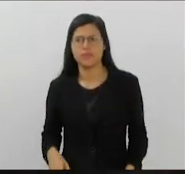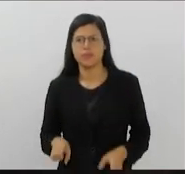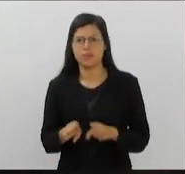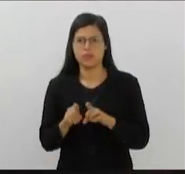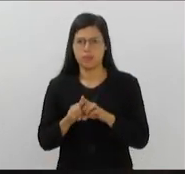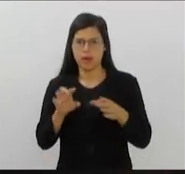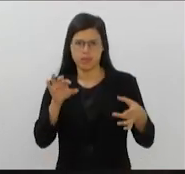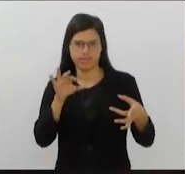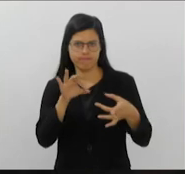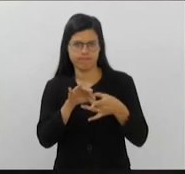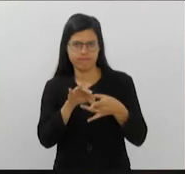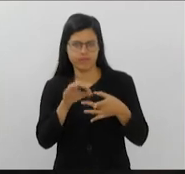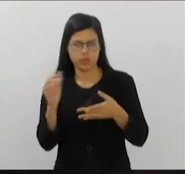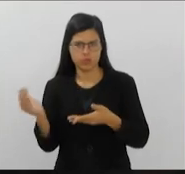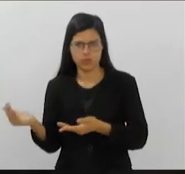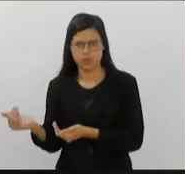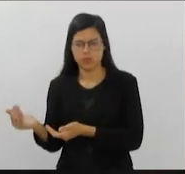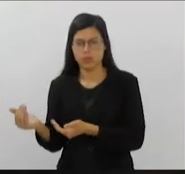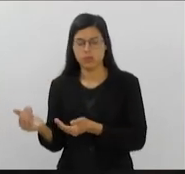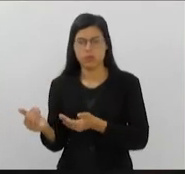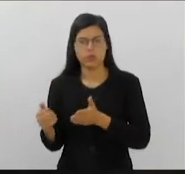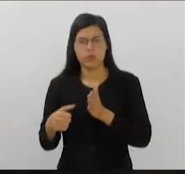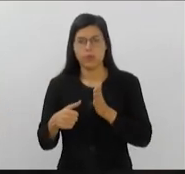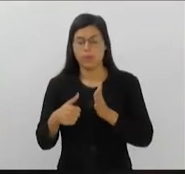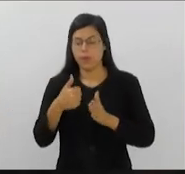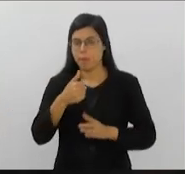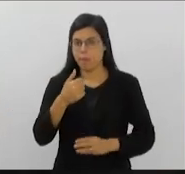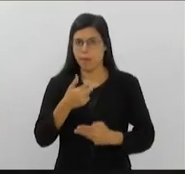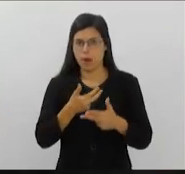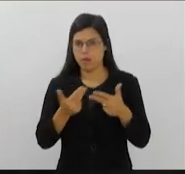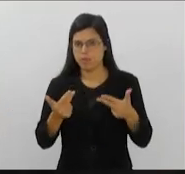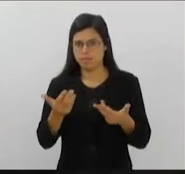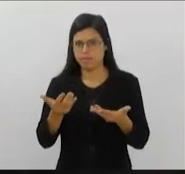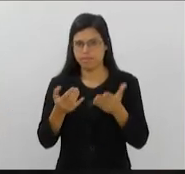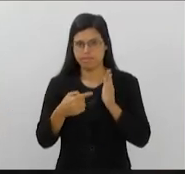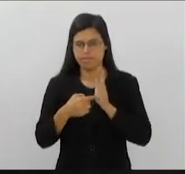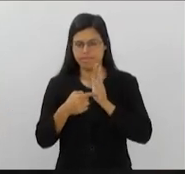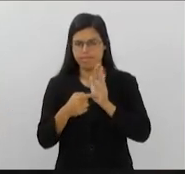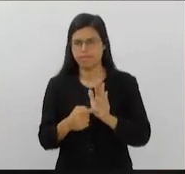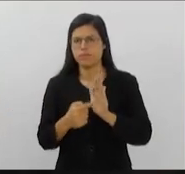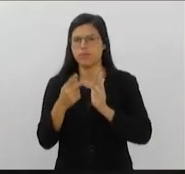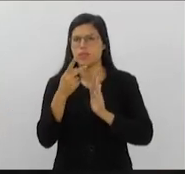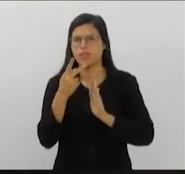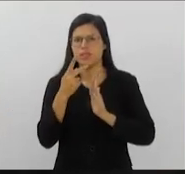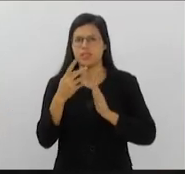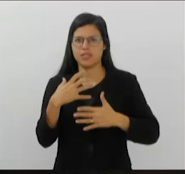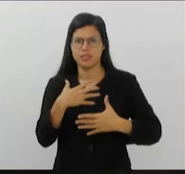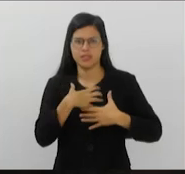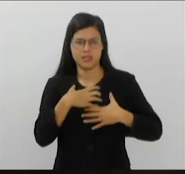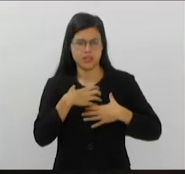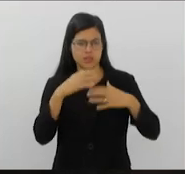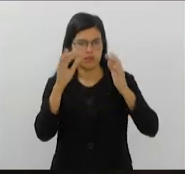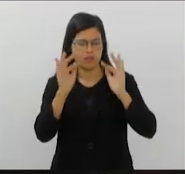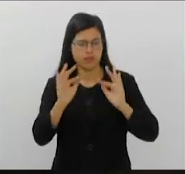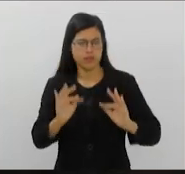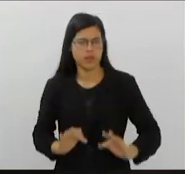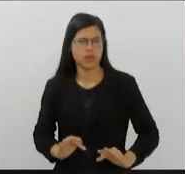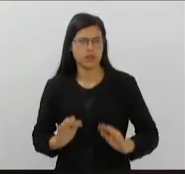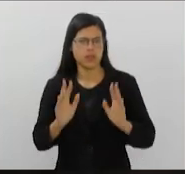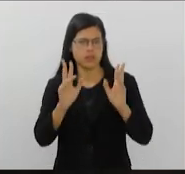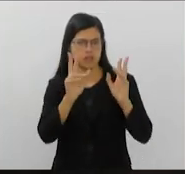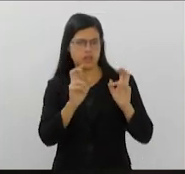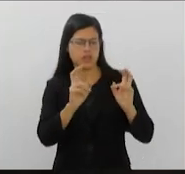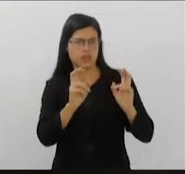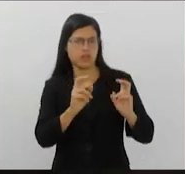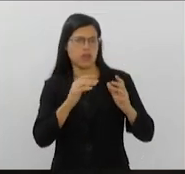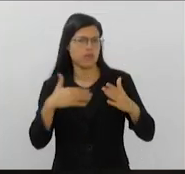com a juventude. Então, acho que o primeiro ponto que eu gostaria de destacar, que a gente fica muito feliz que esse tema, cada vez mais, ele tem